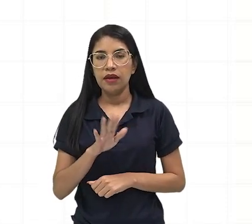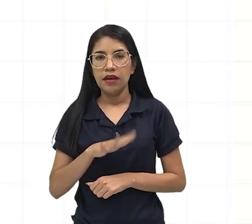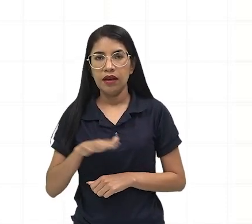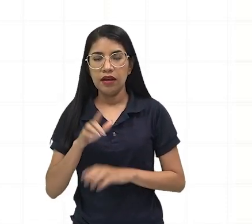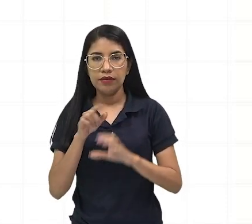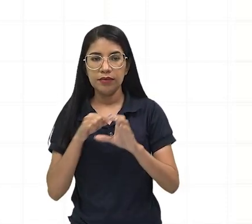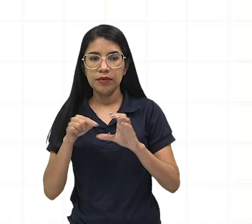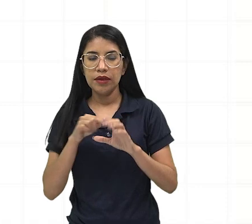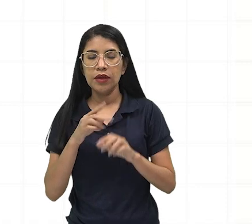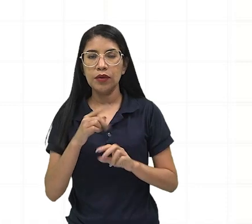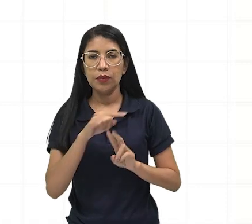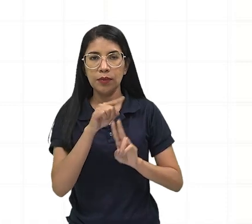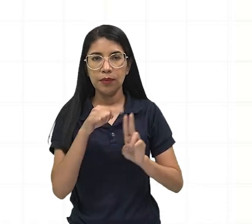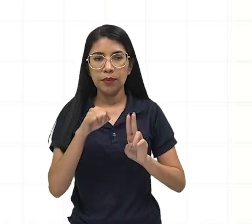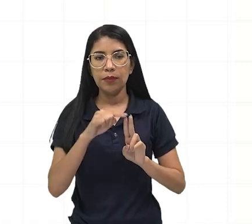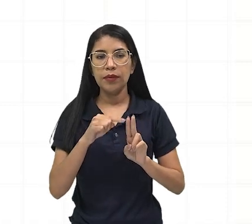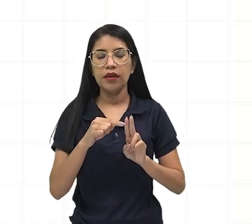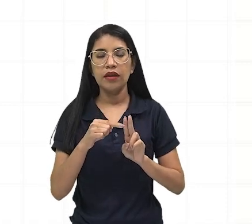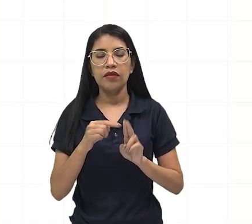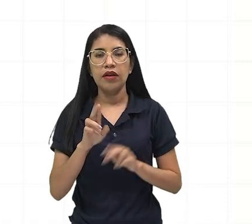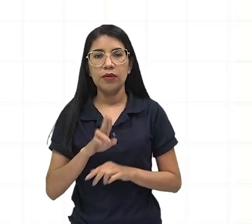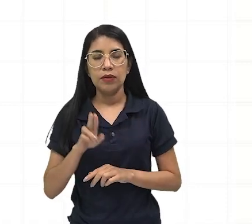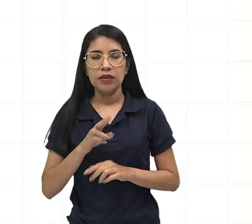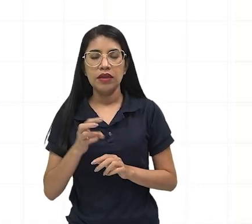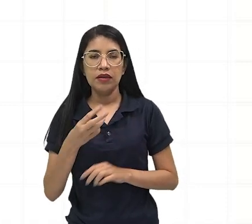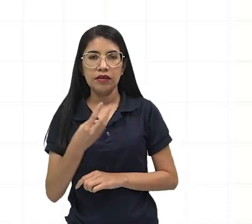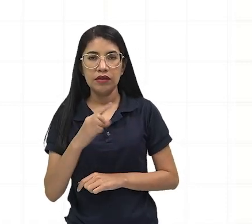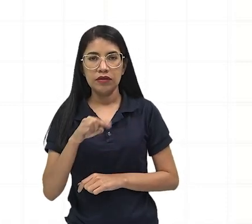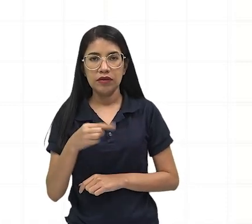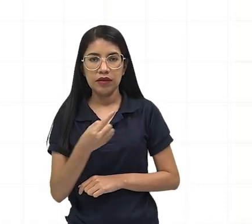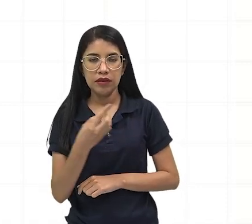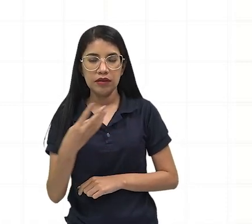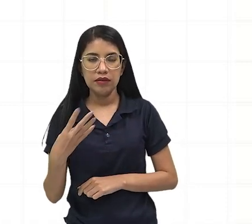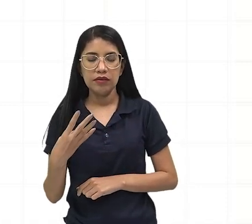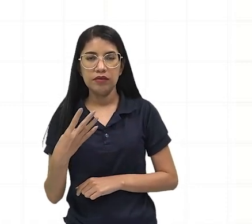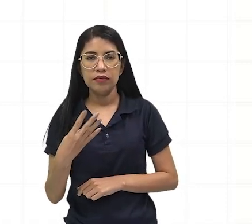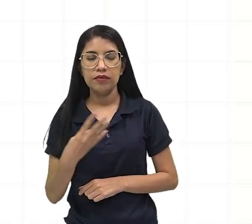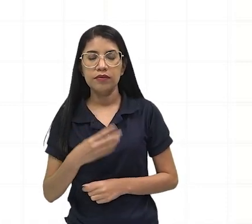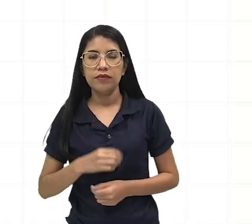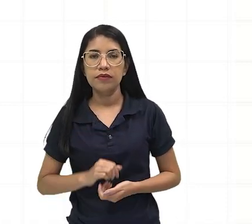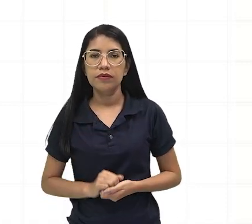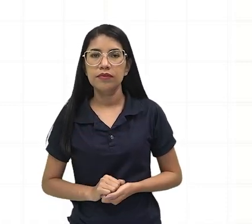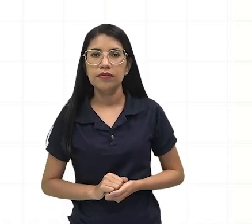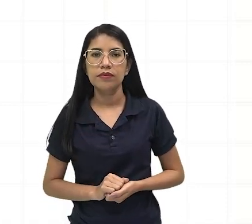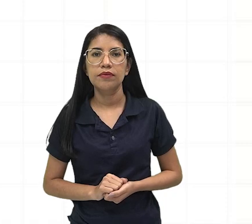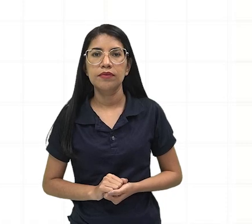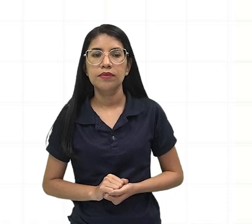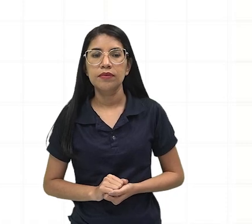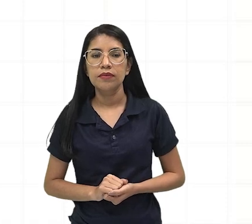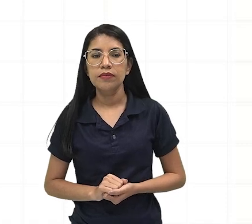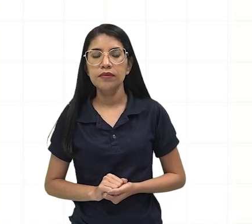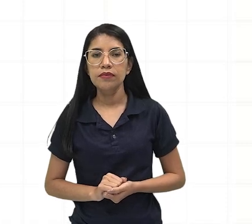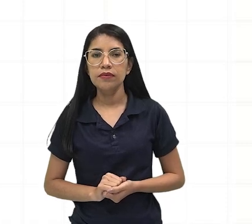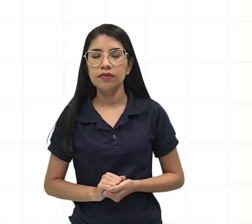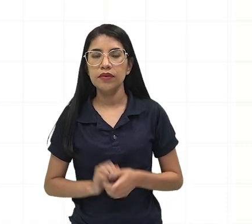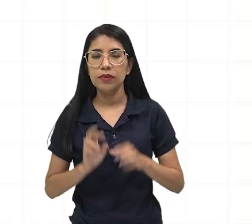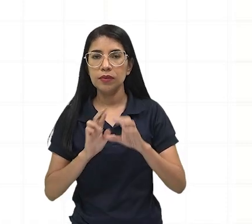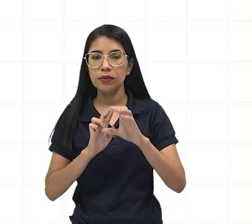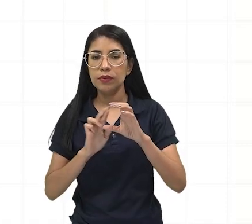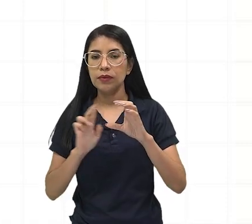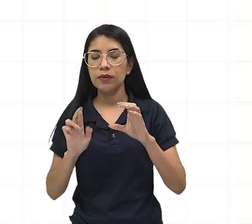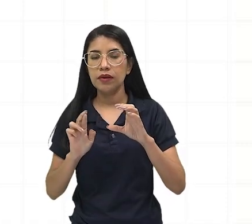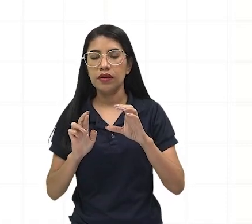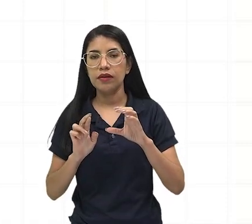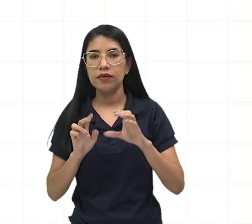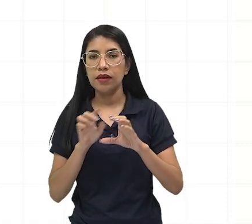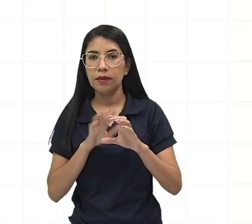número irracional, nós vamos considerar as duas primeiras casas decimais, 3,14. O raio da base do